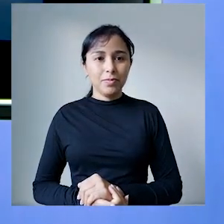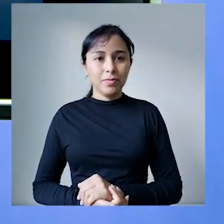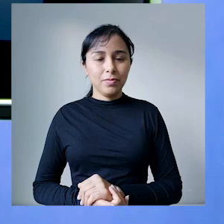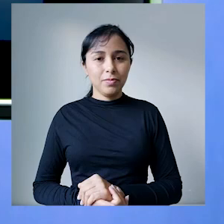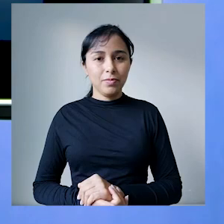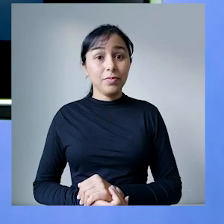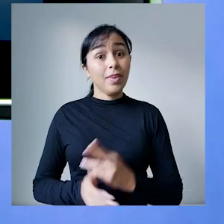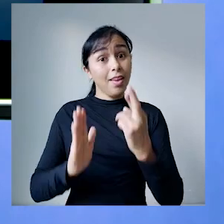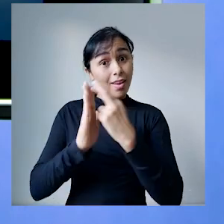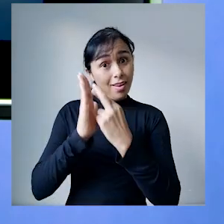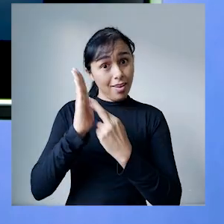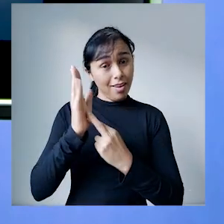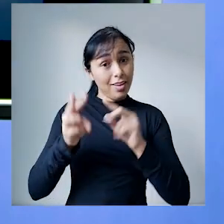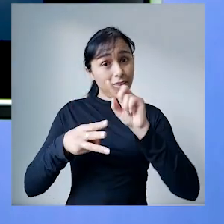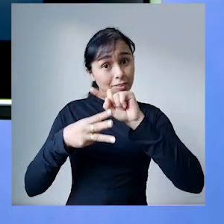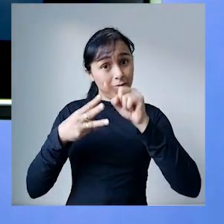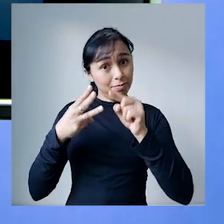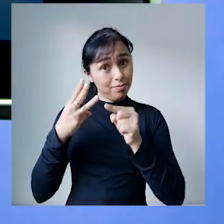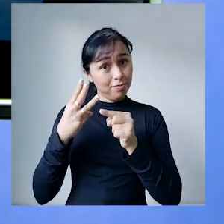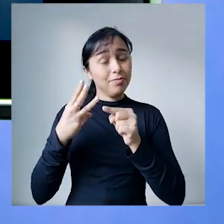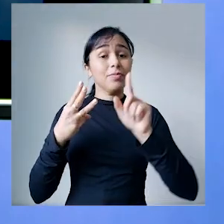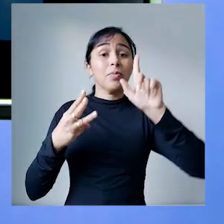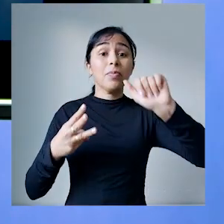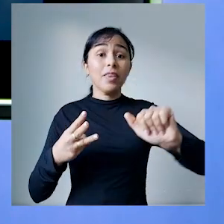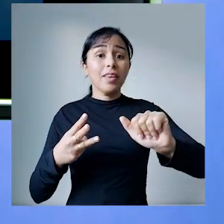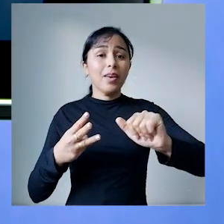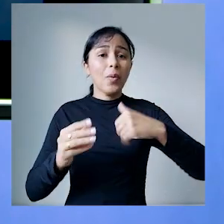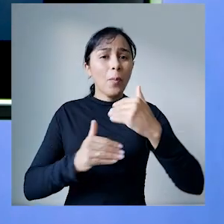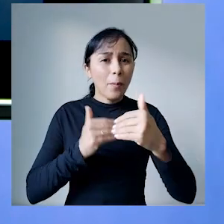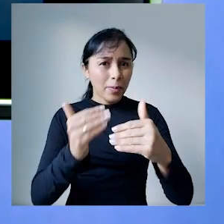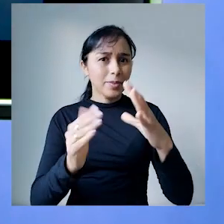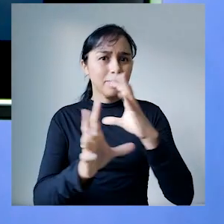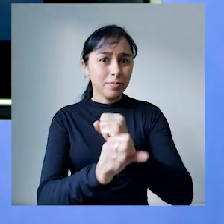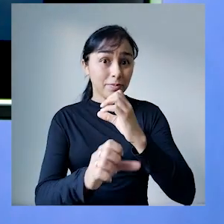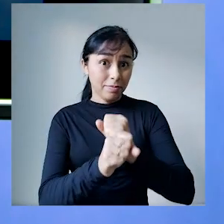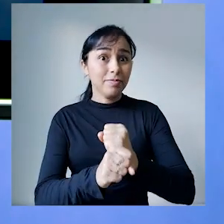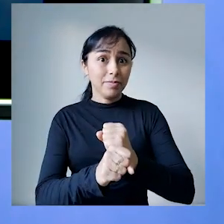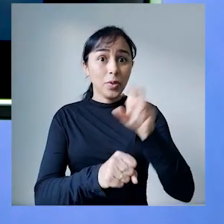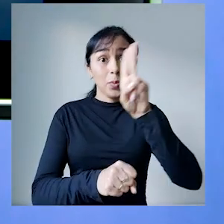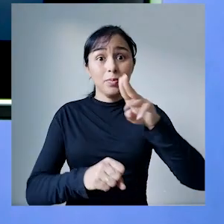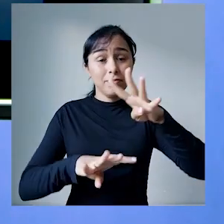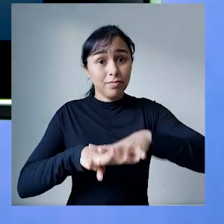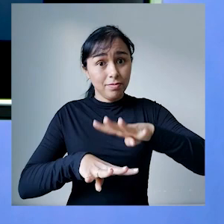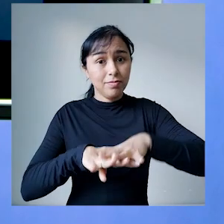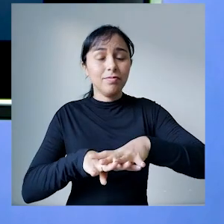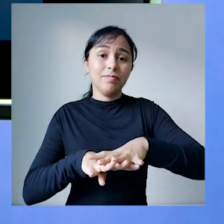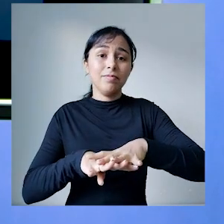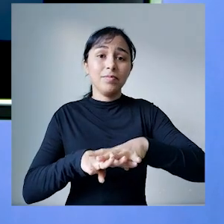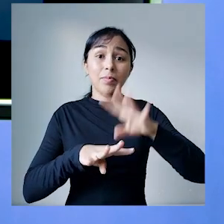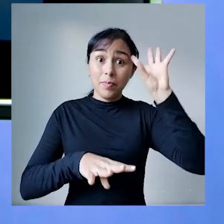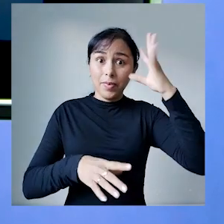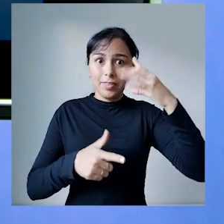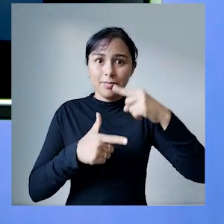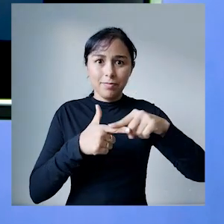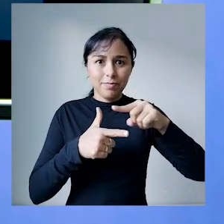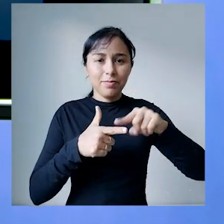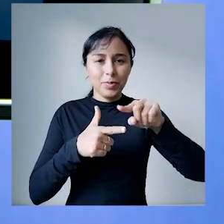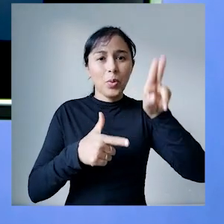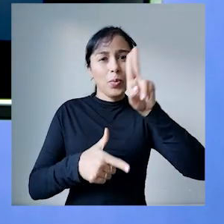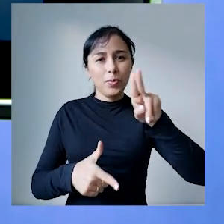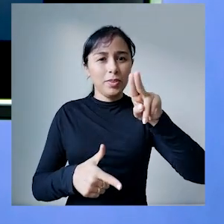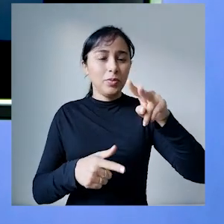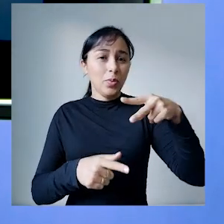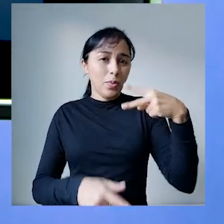Então vamos lá. A regra de 3 é um processo matemático para a resolução de muitos problemas que envolve duas ou mais